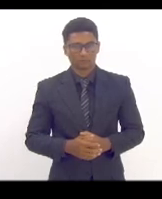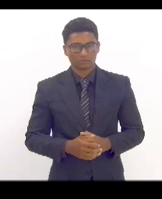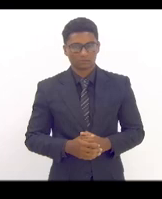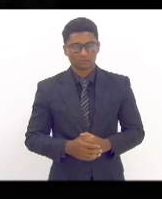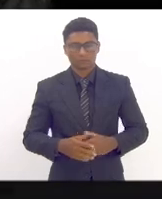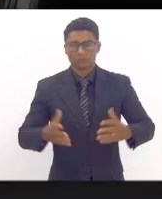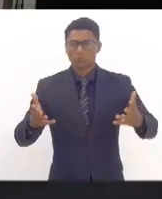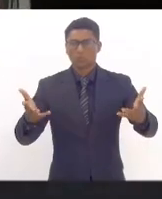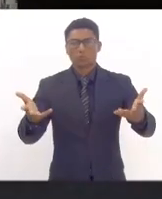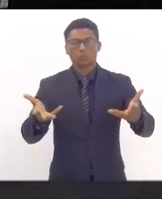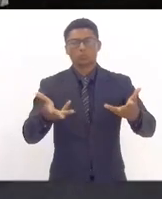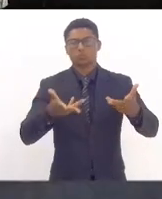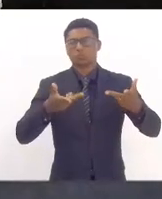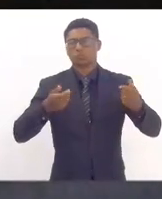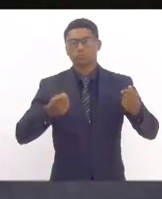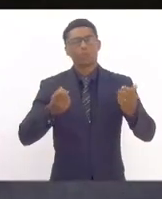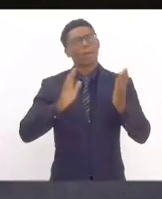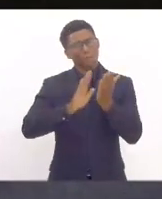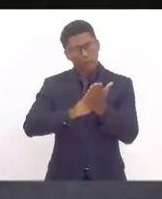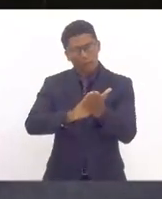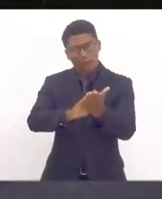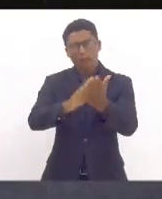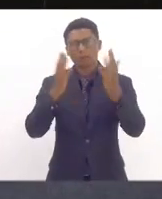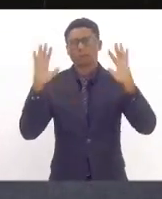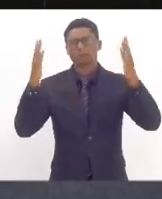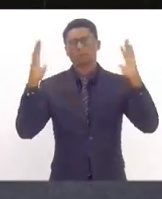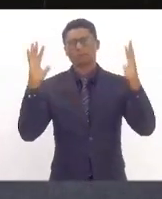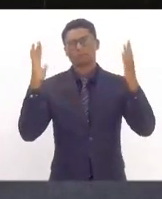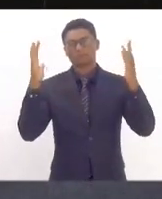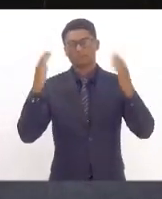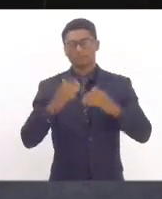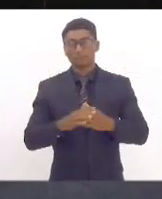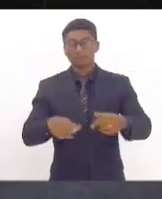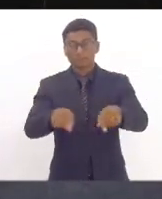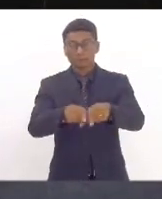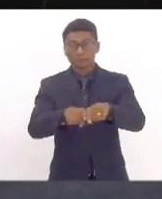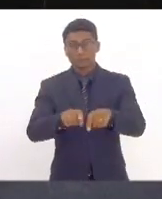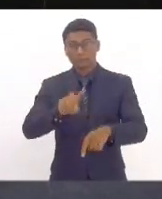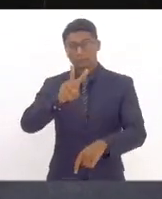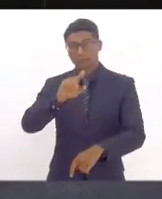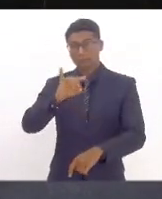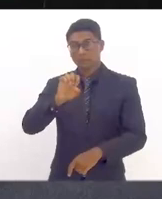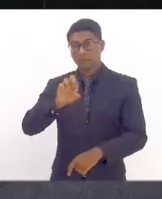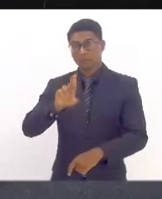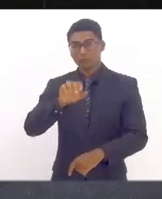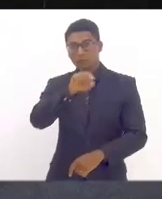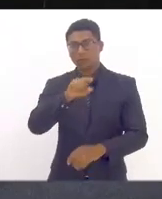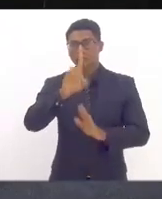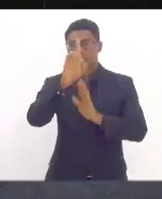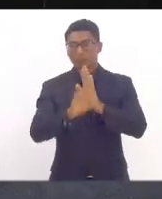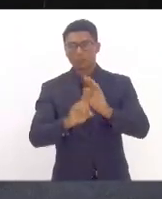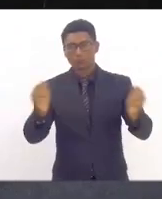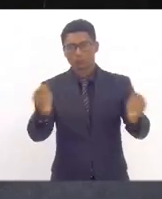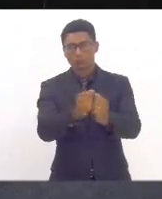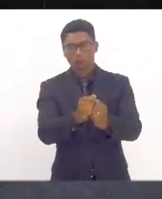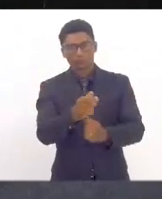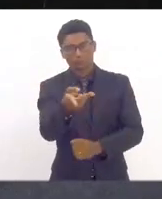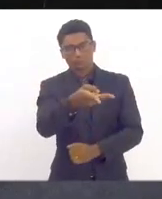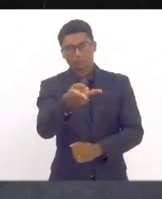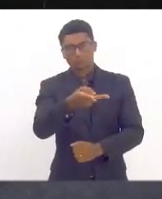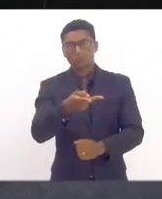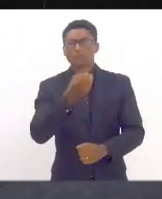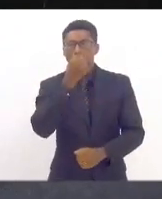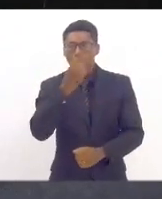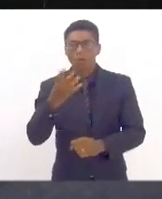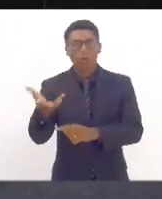maravilha a salva de palmas tem também o Victor Graciano como diretor junto com ele Você viu É sempre bom começar